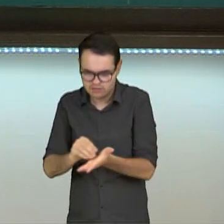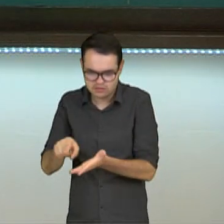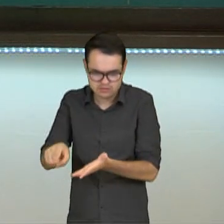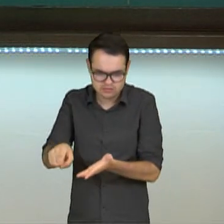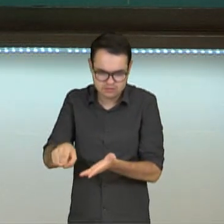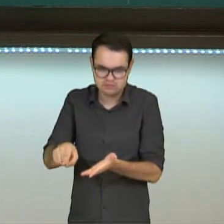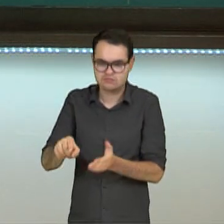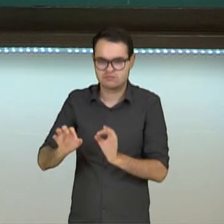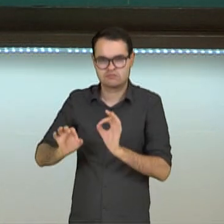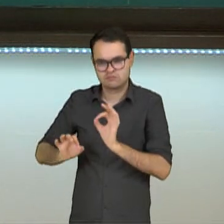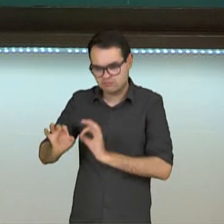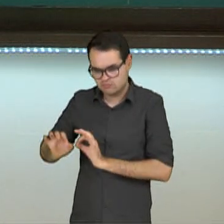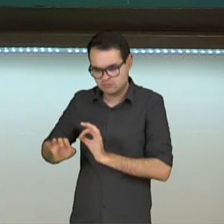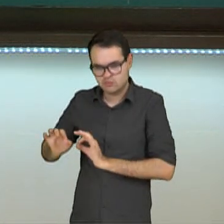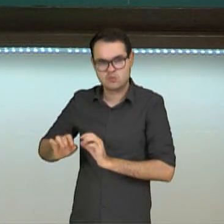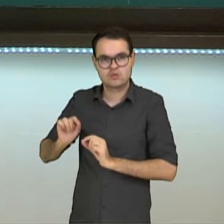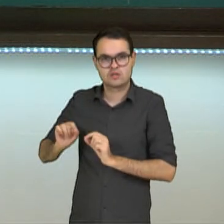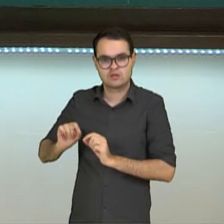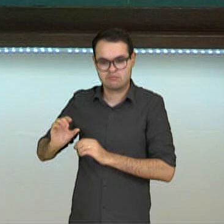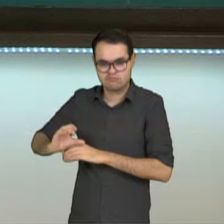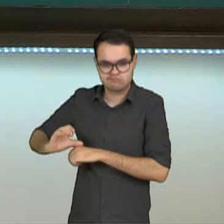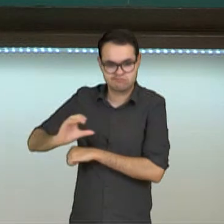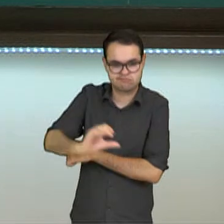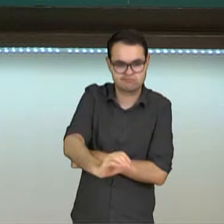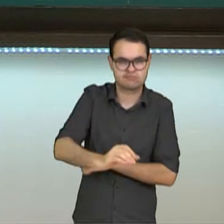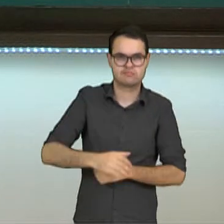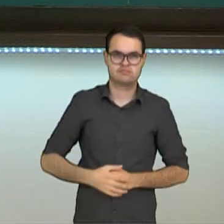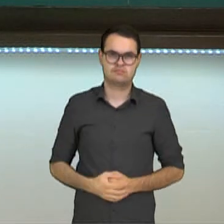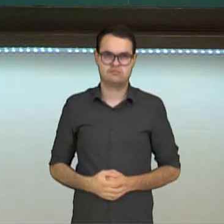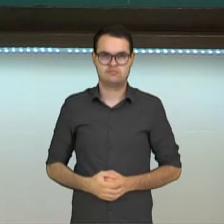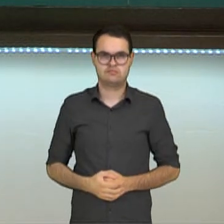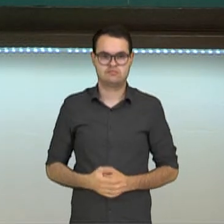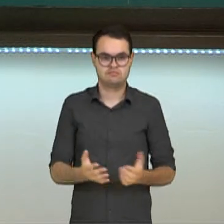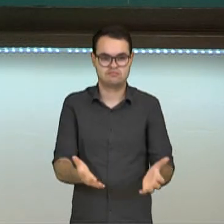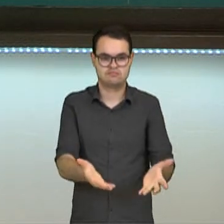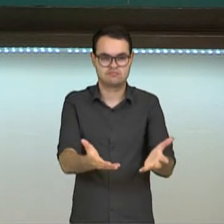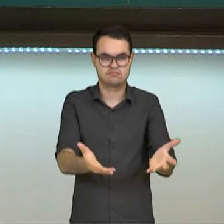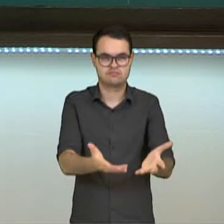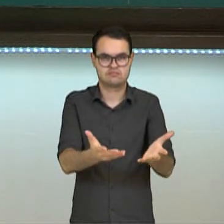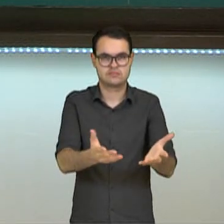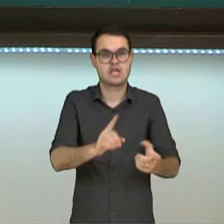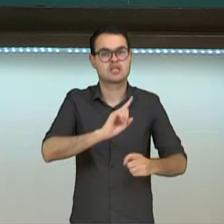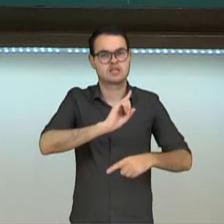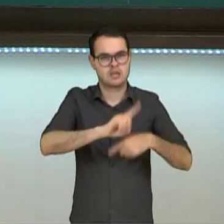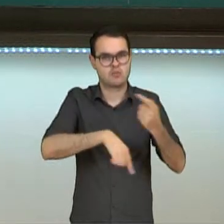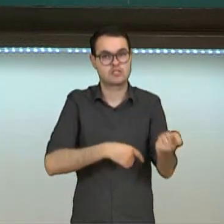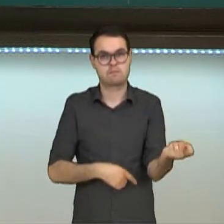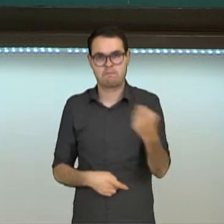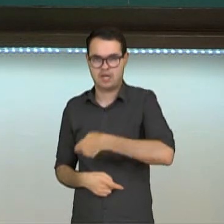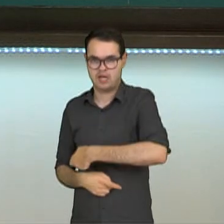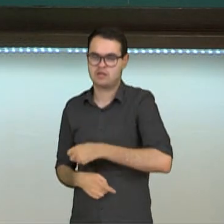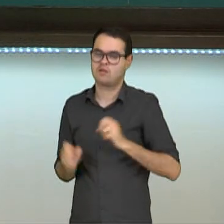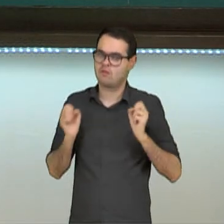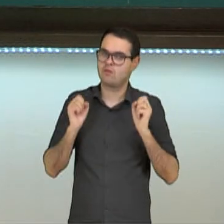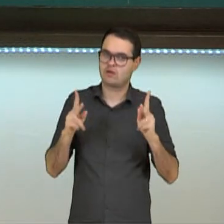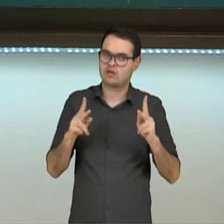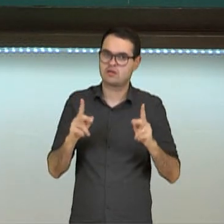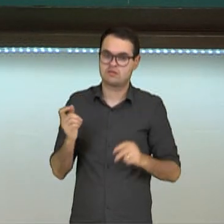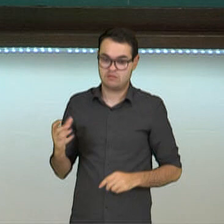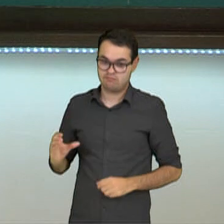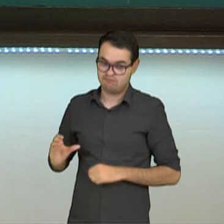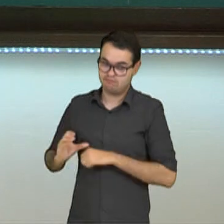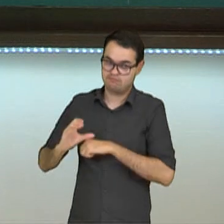monetária, fossem o quê? Recebessem um incentivo. Claro que tem que pagar depois, não vai ganhar, teria